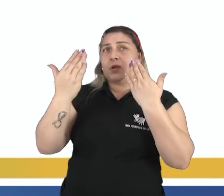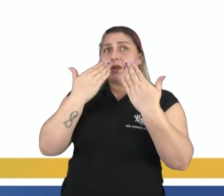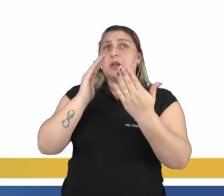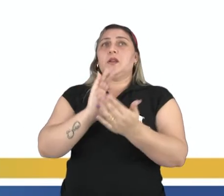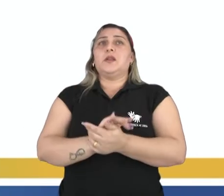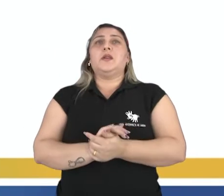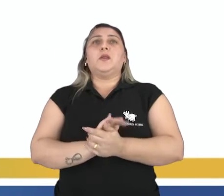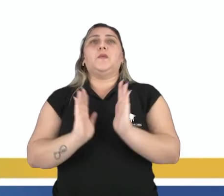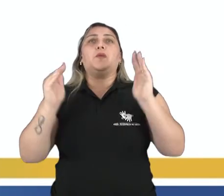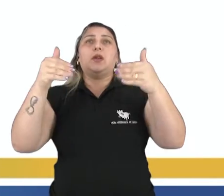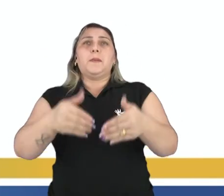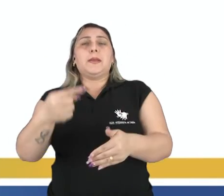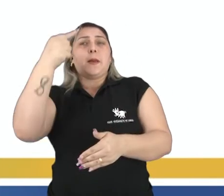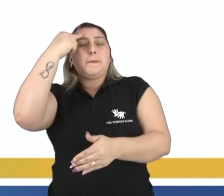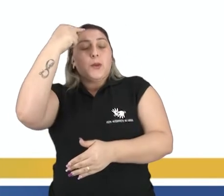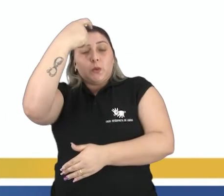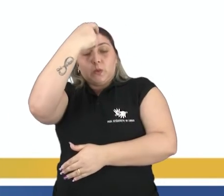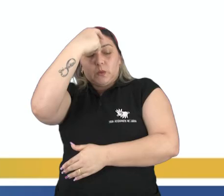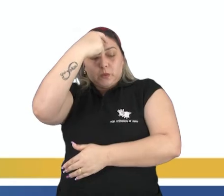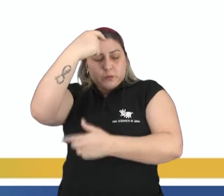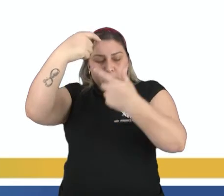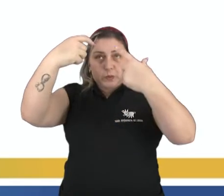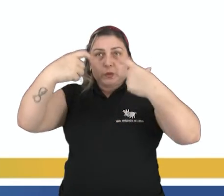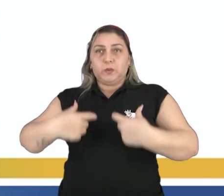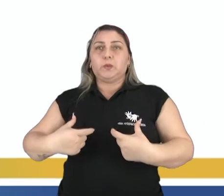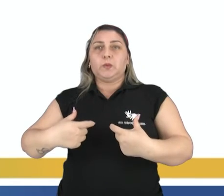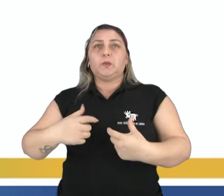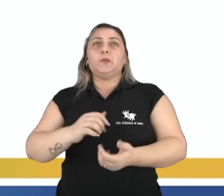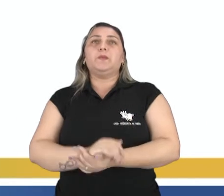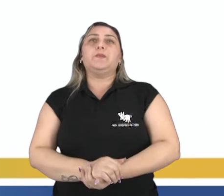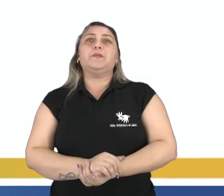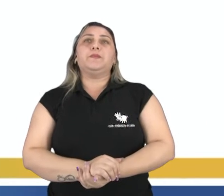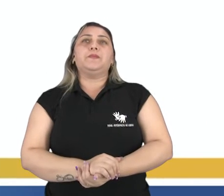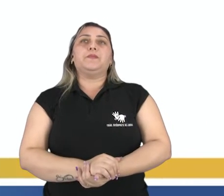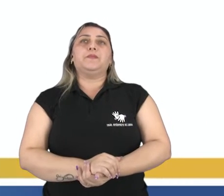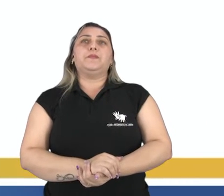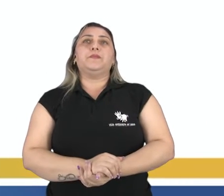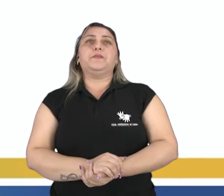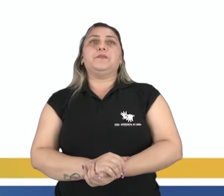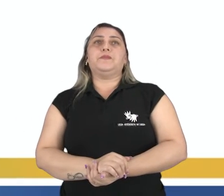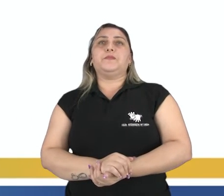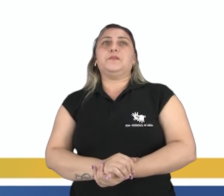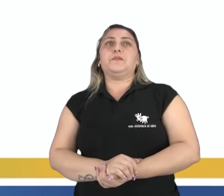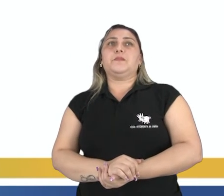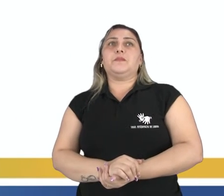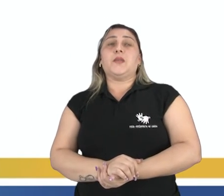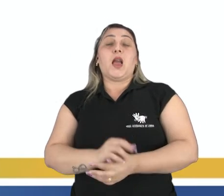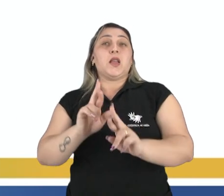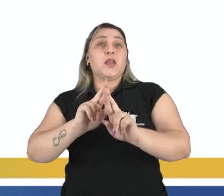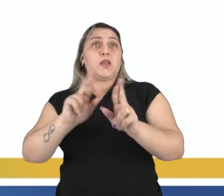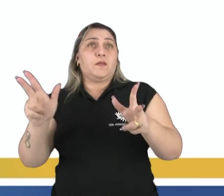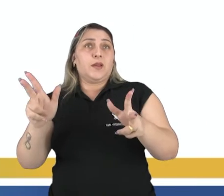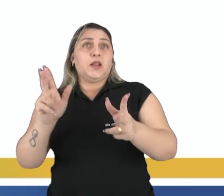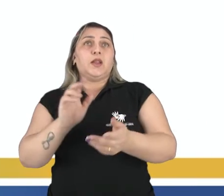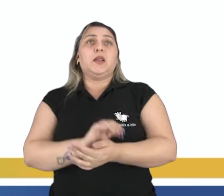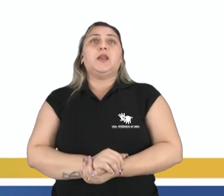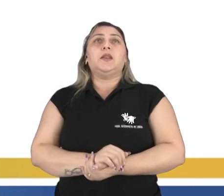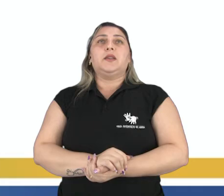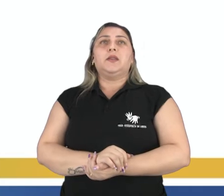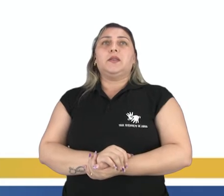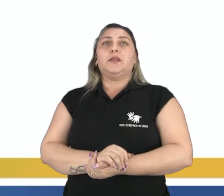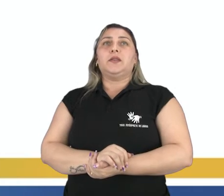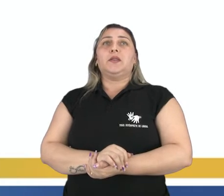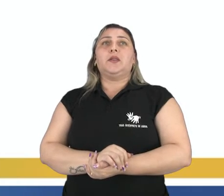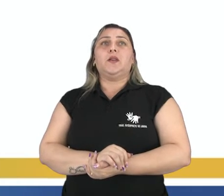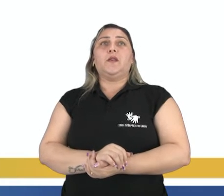que é centrado do quê? No funcionamento da mente humana, tá certo? Então, olha a diferença entre eles, né?